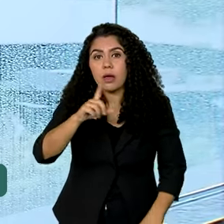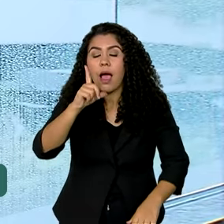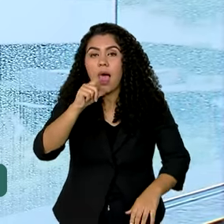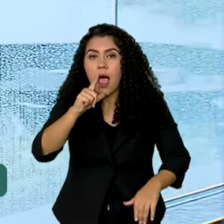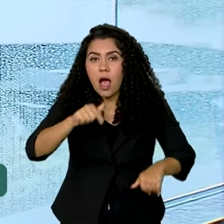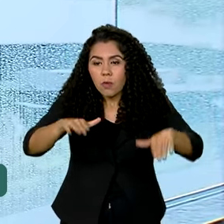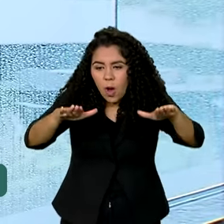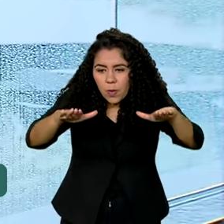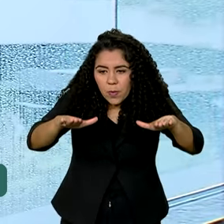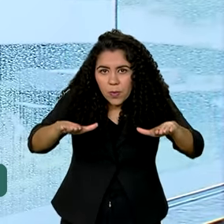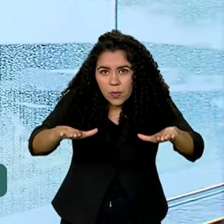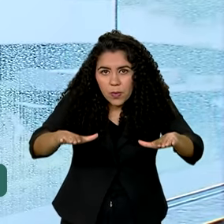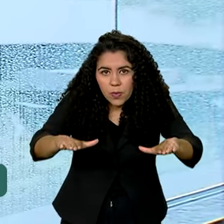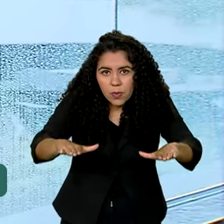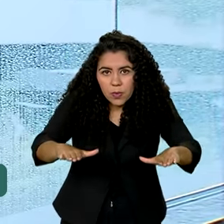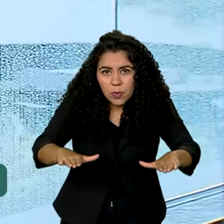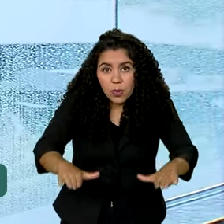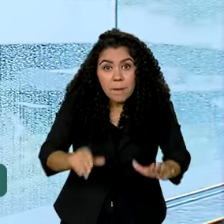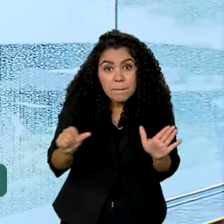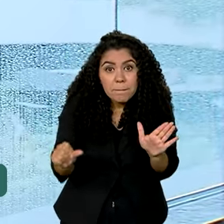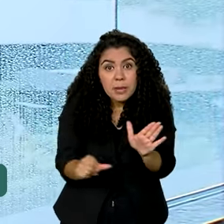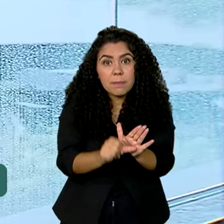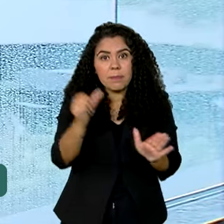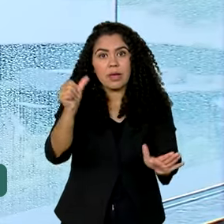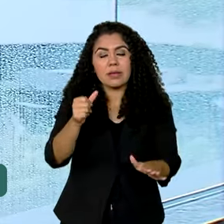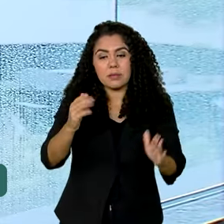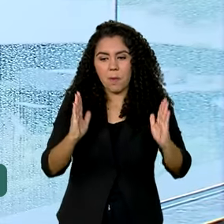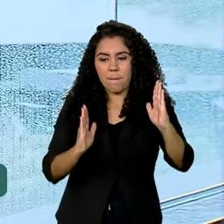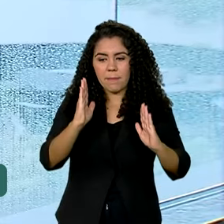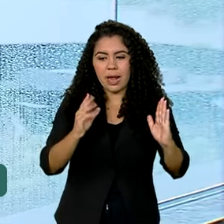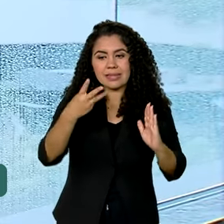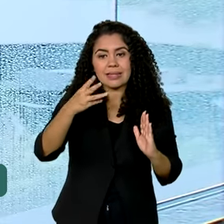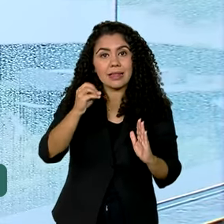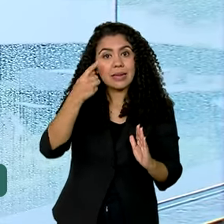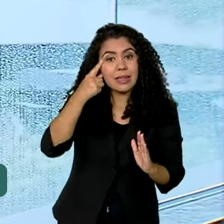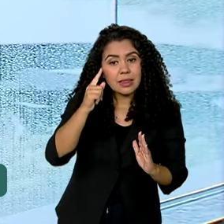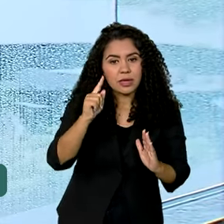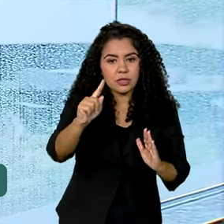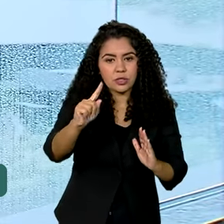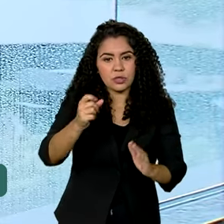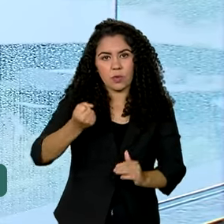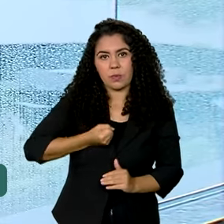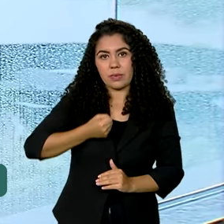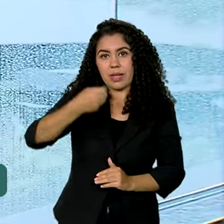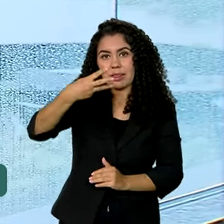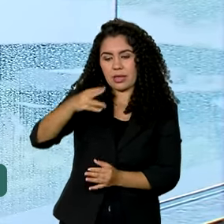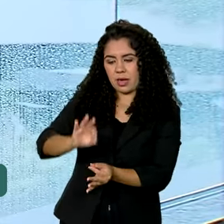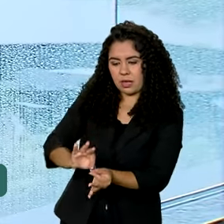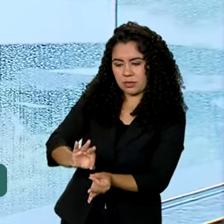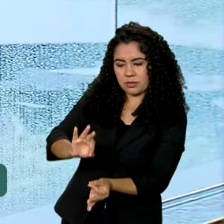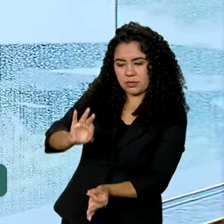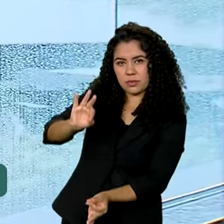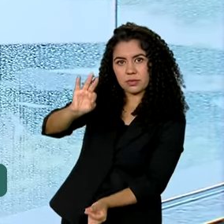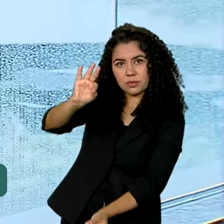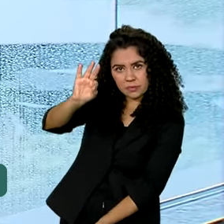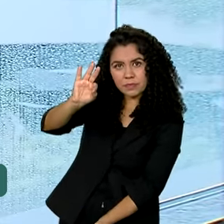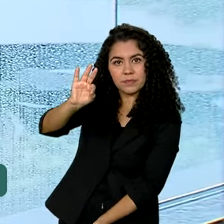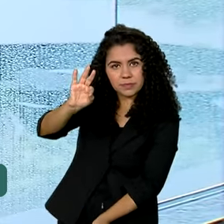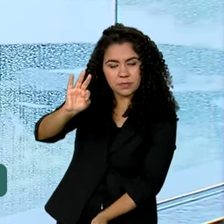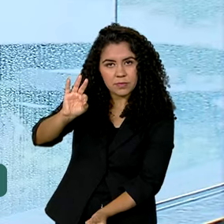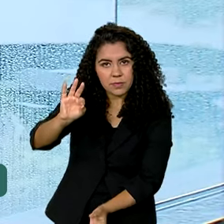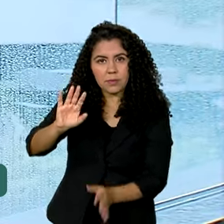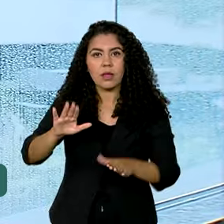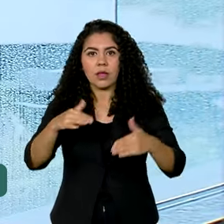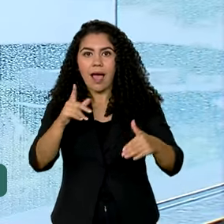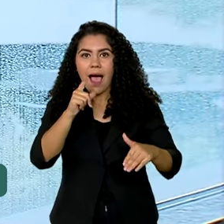abaixo da cota de inundação pela primeira vez em 30 dias, abaixo dos 3 metros e 60 centímetros. Com o recuo